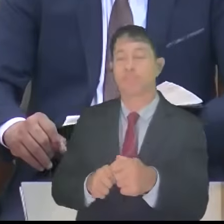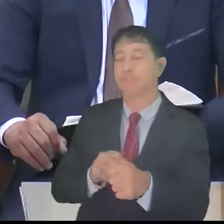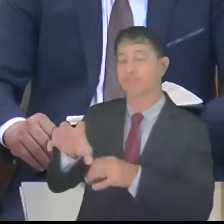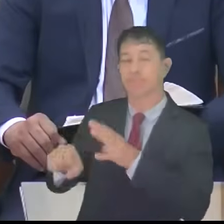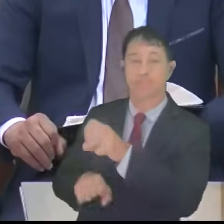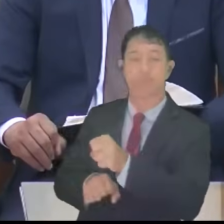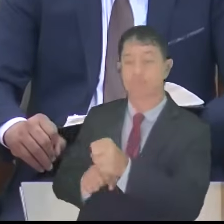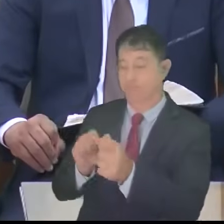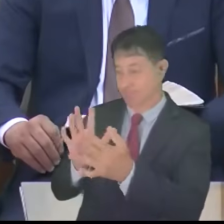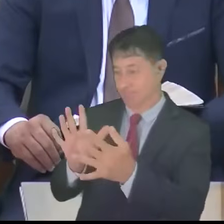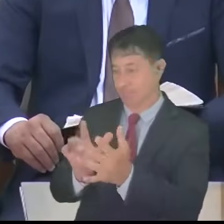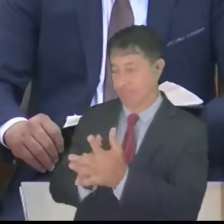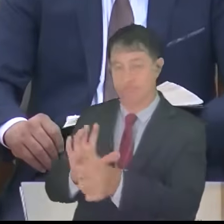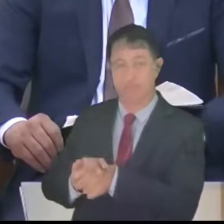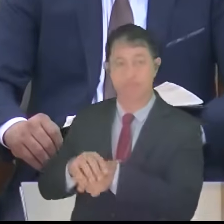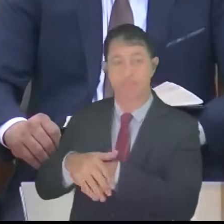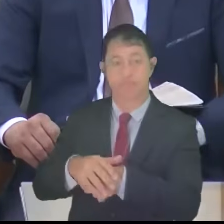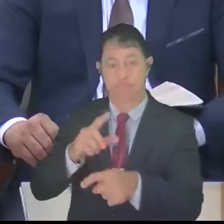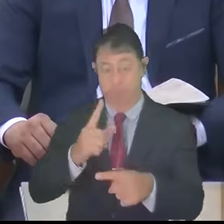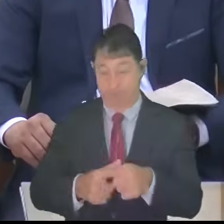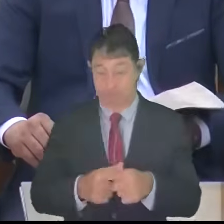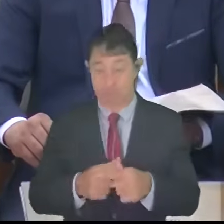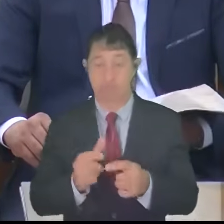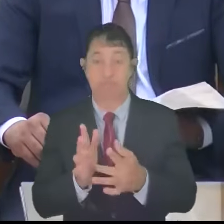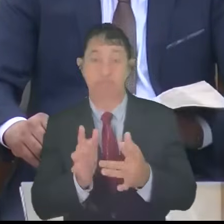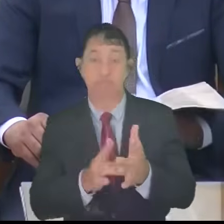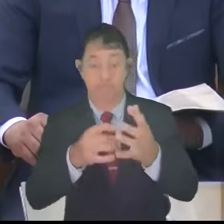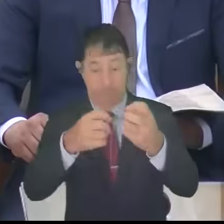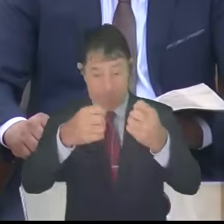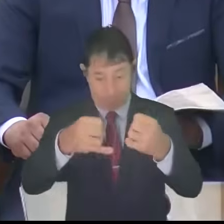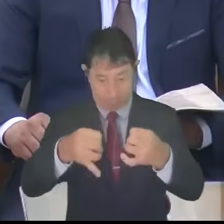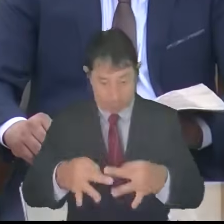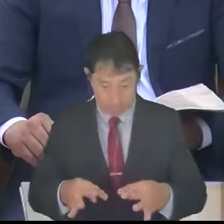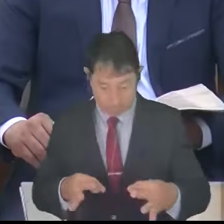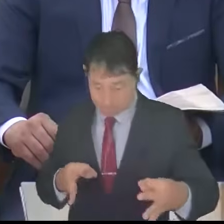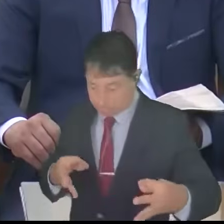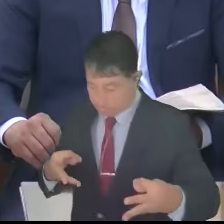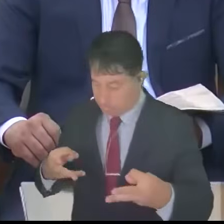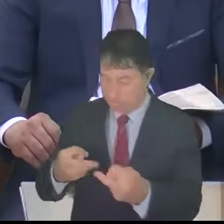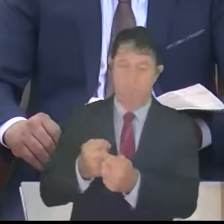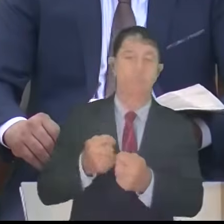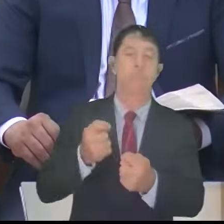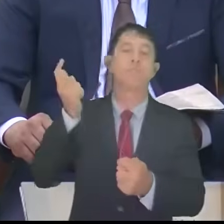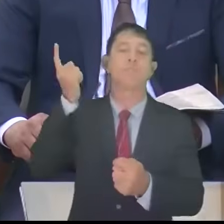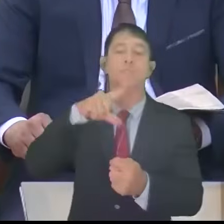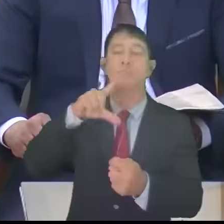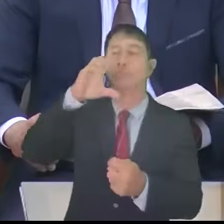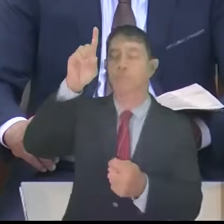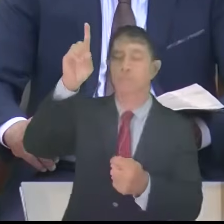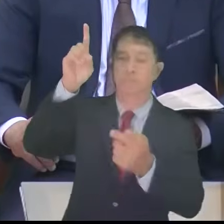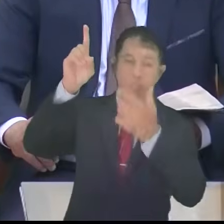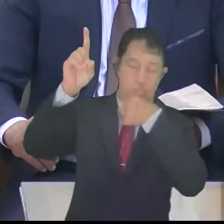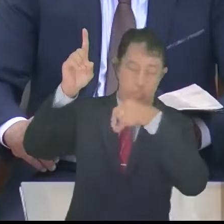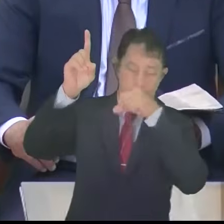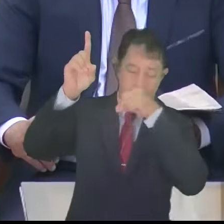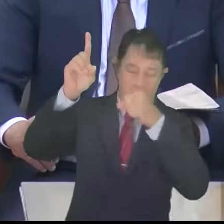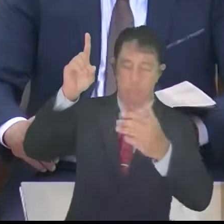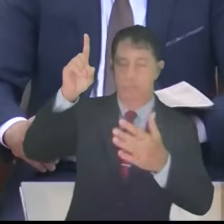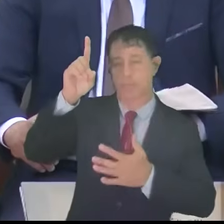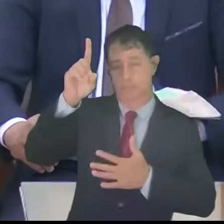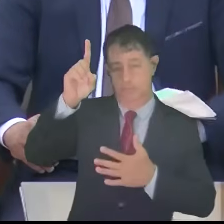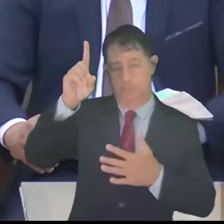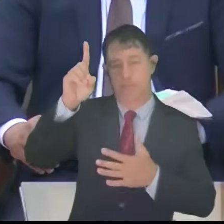nesta noite, porque Jesus disse: todas as coisas me foram entregues por meu